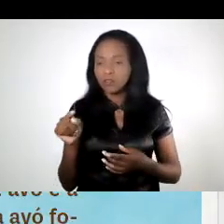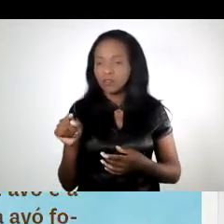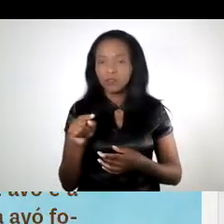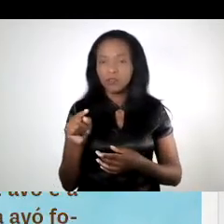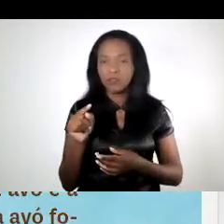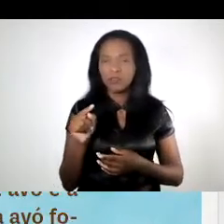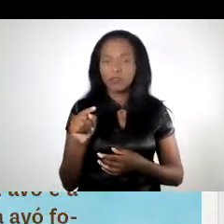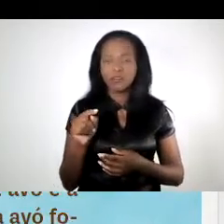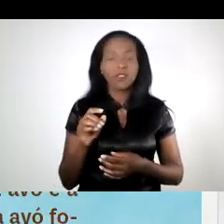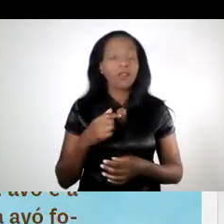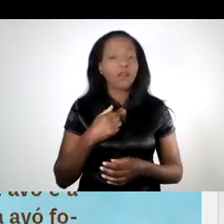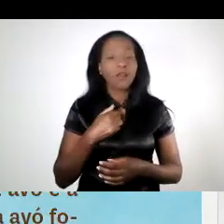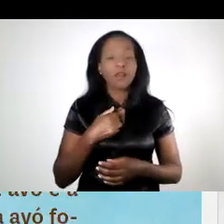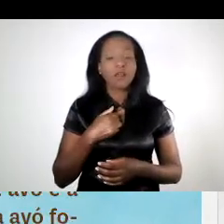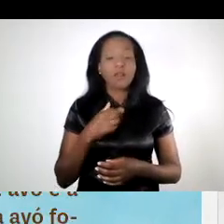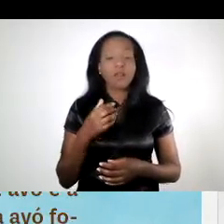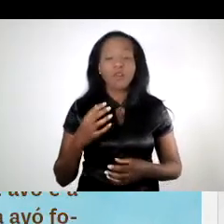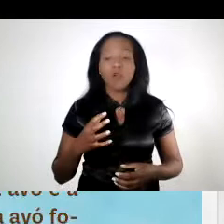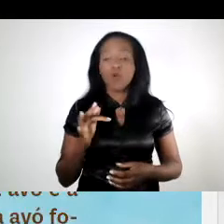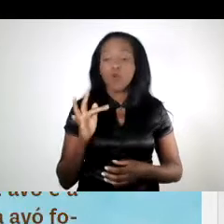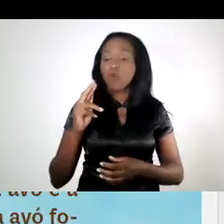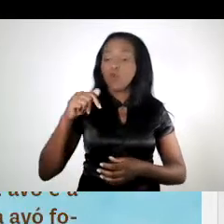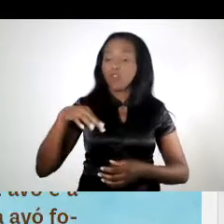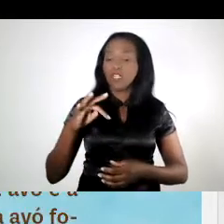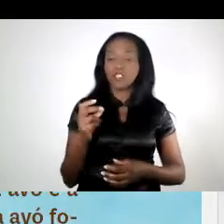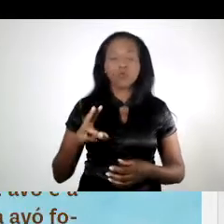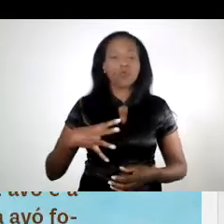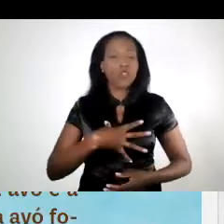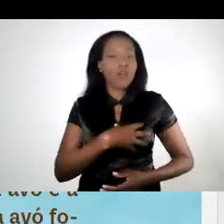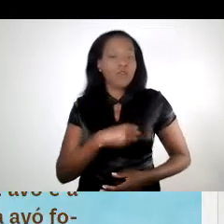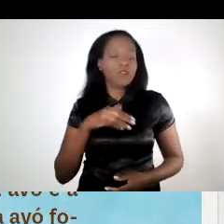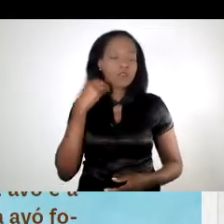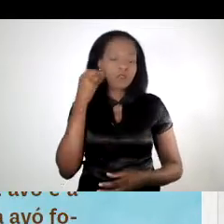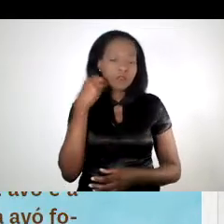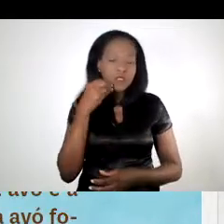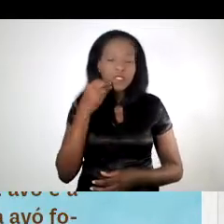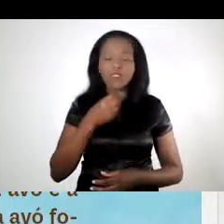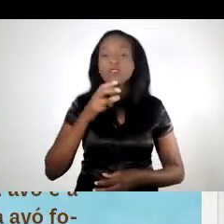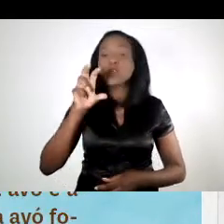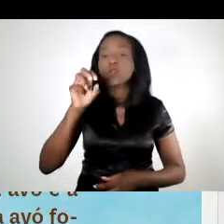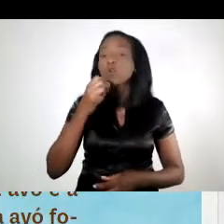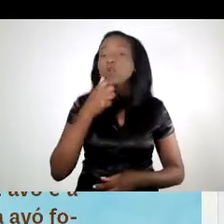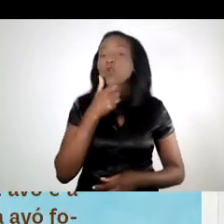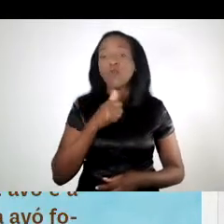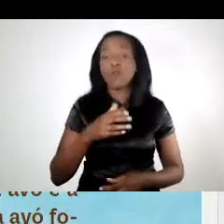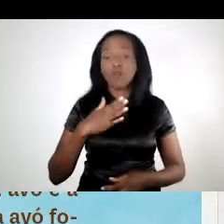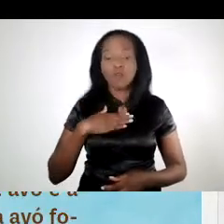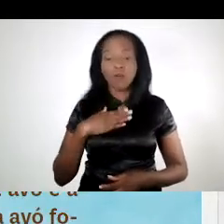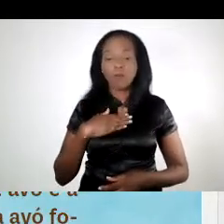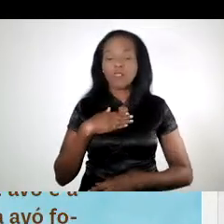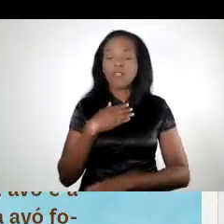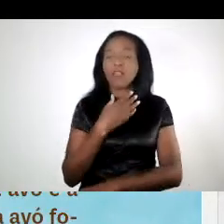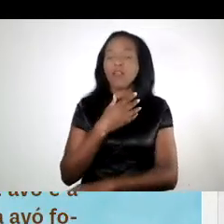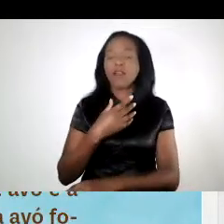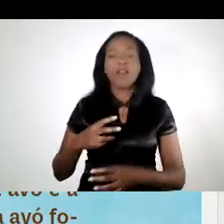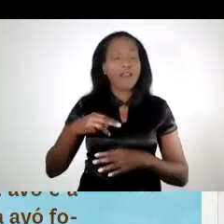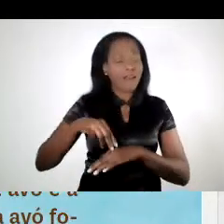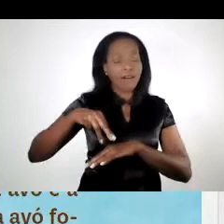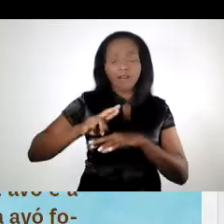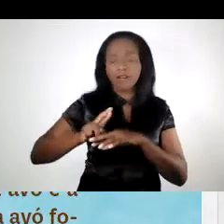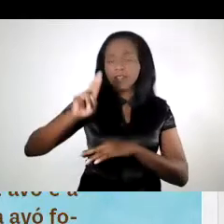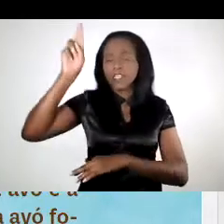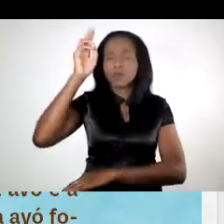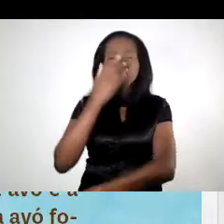Eu sou a fartura, sou filha da experiência e minha avó é a mestra tradição. Muitos dos filhos